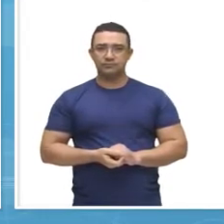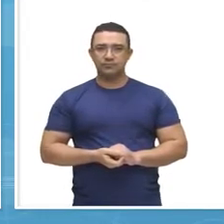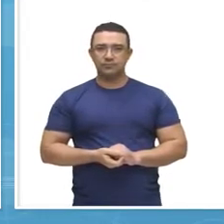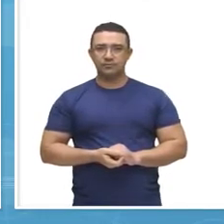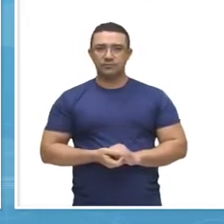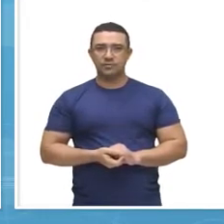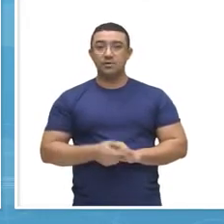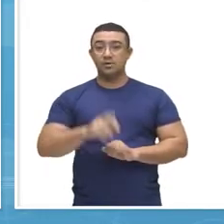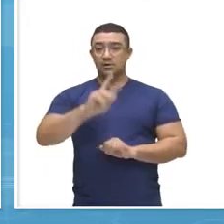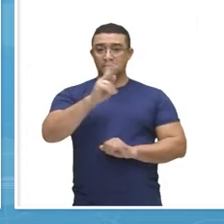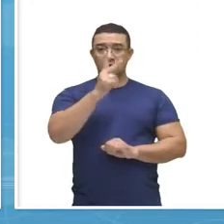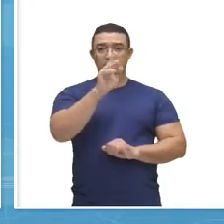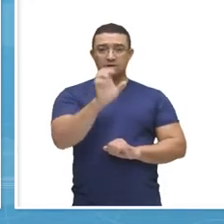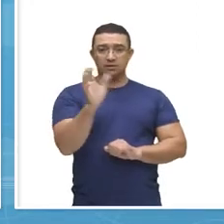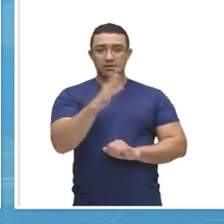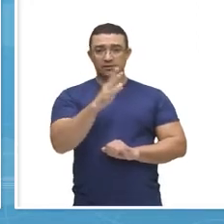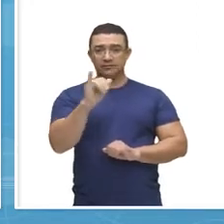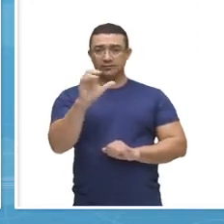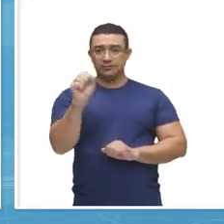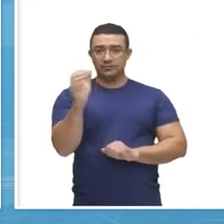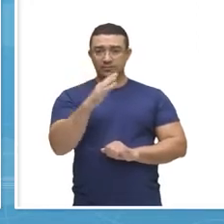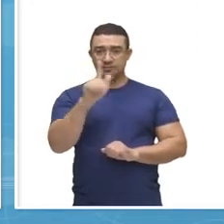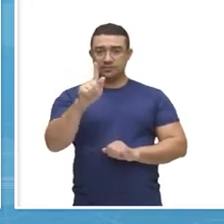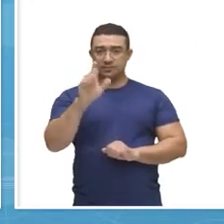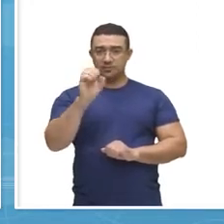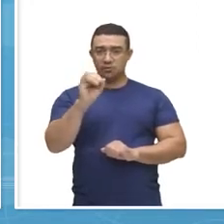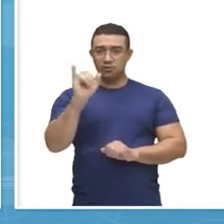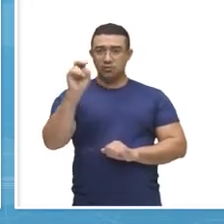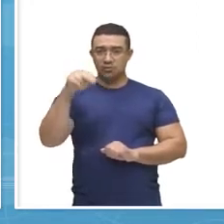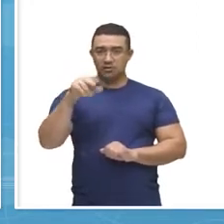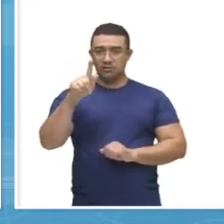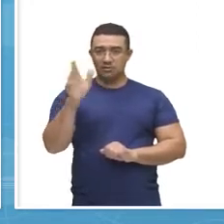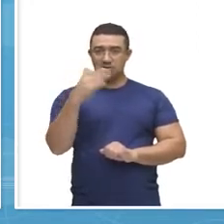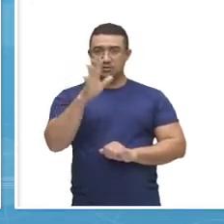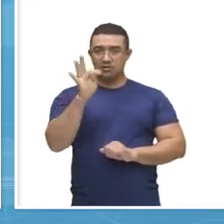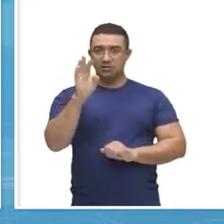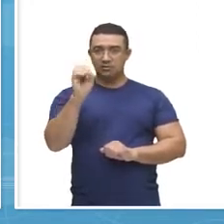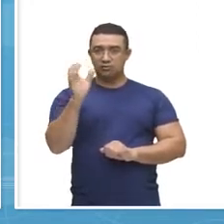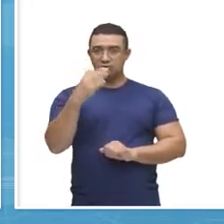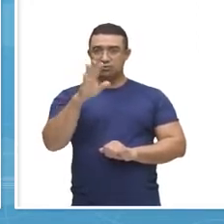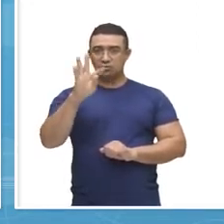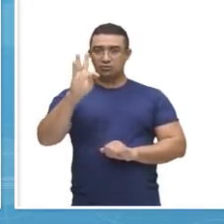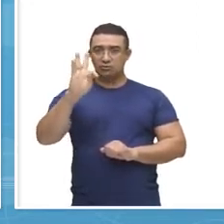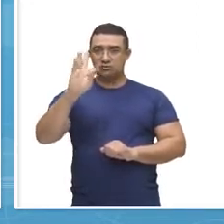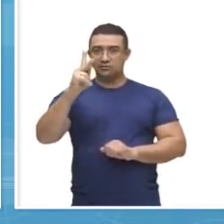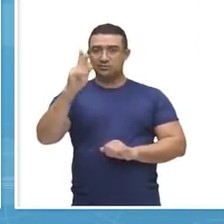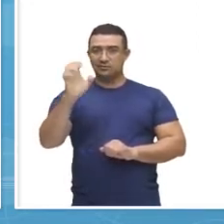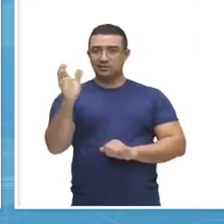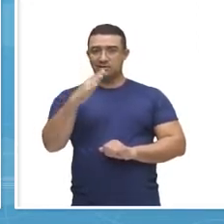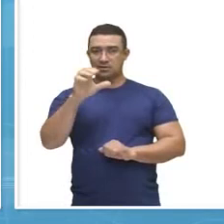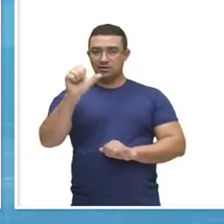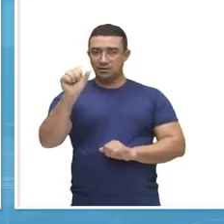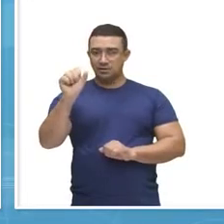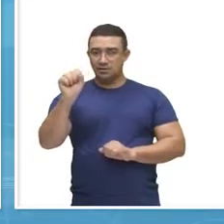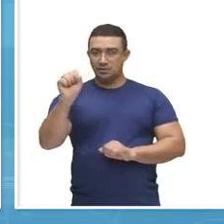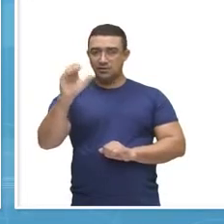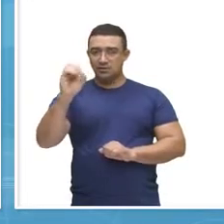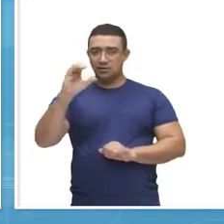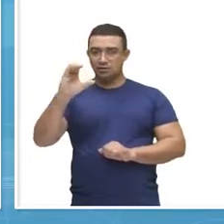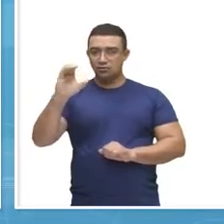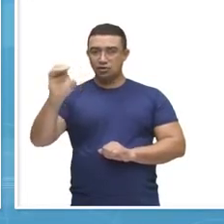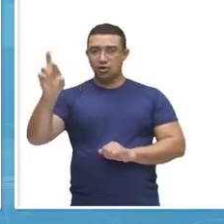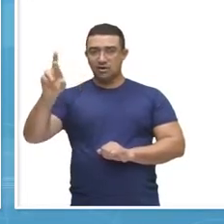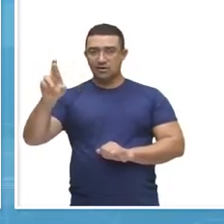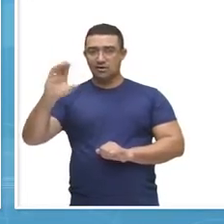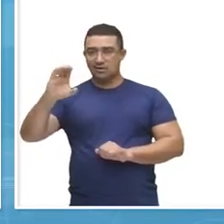E ele é justamente chamado de soccer para diferenciar do futebol americano, do American Football, que é